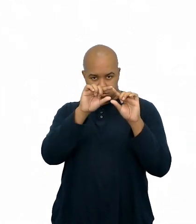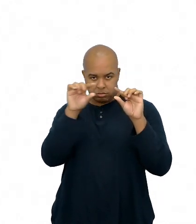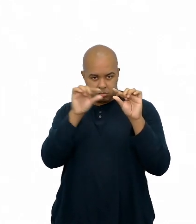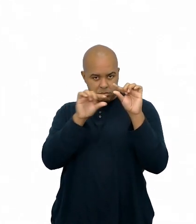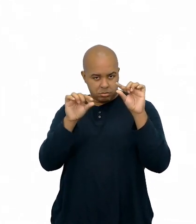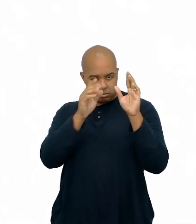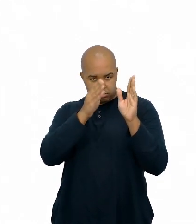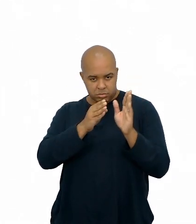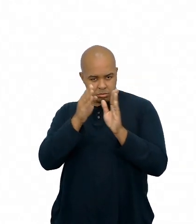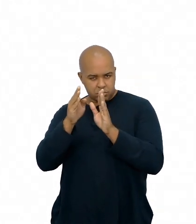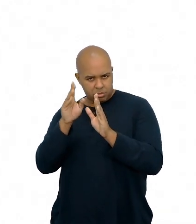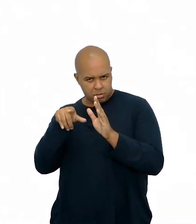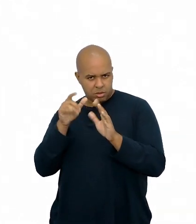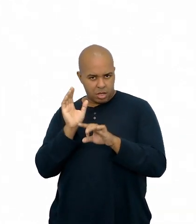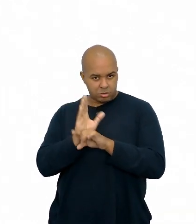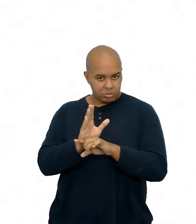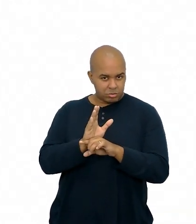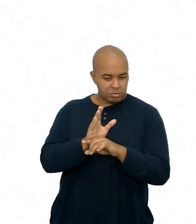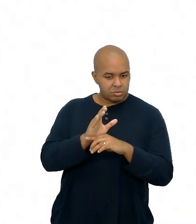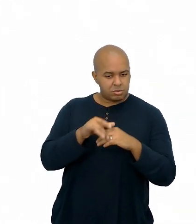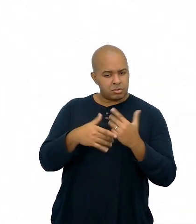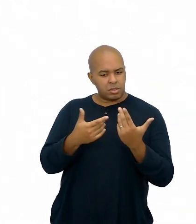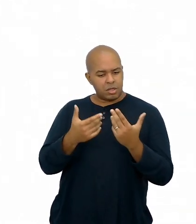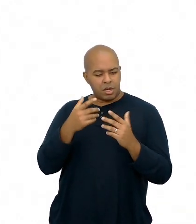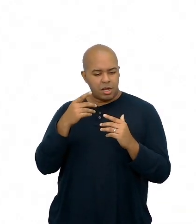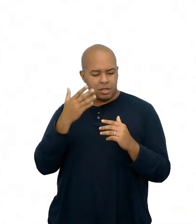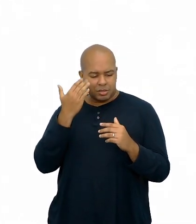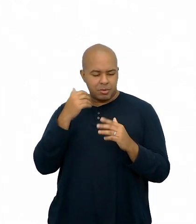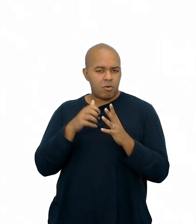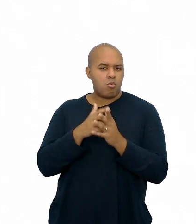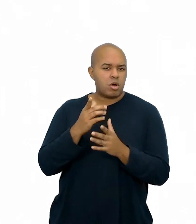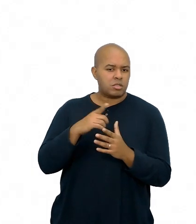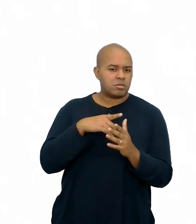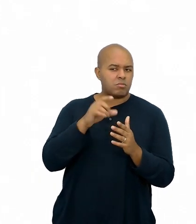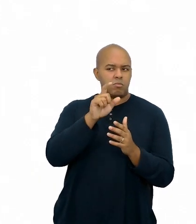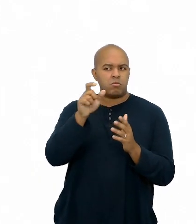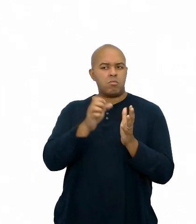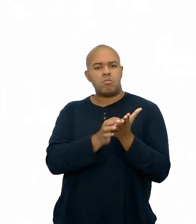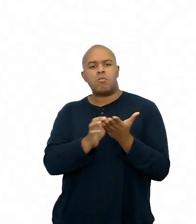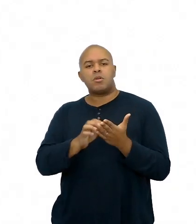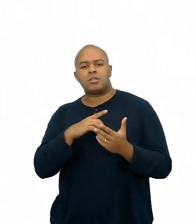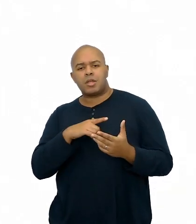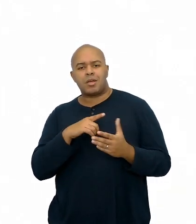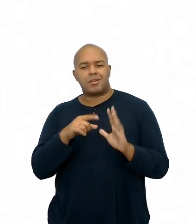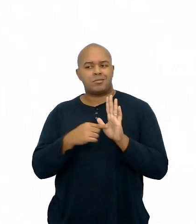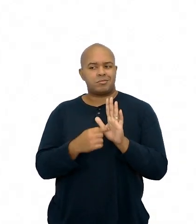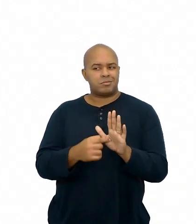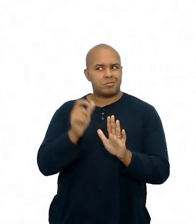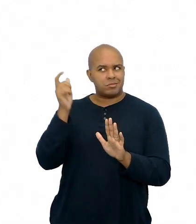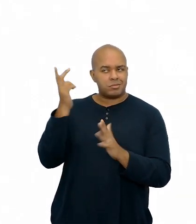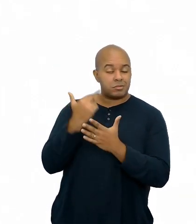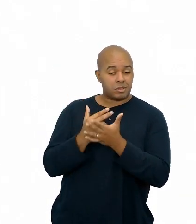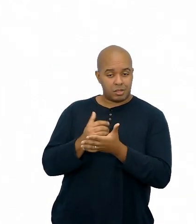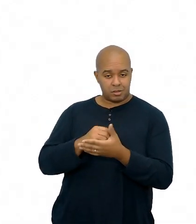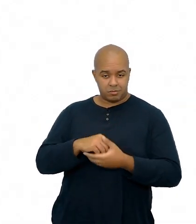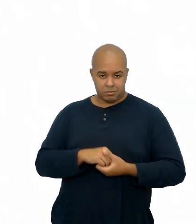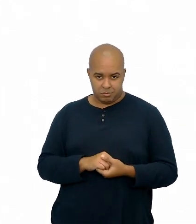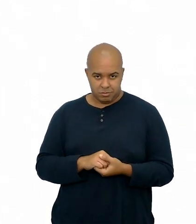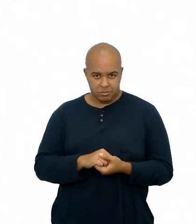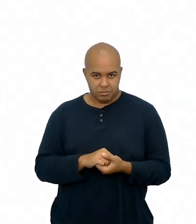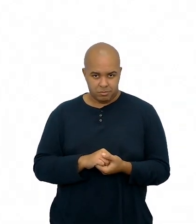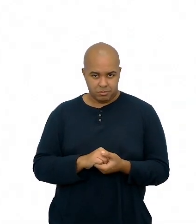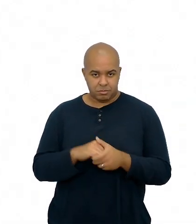em colunas, será que isso ajuda eu a estimar quantas moedas tem nessa representação, nesse quadro,